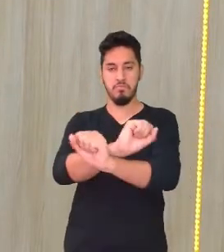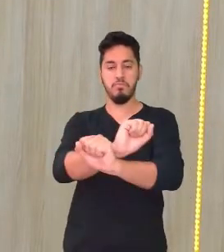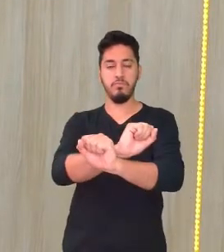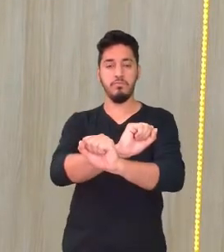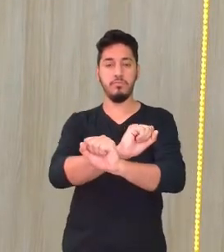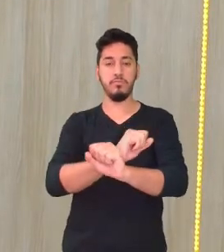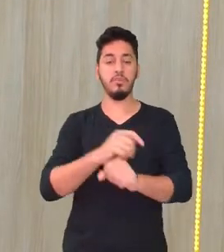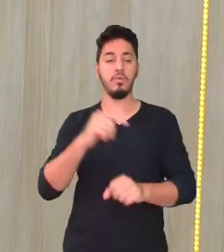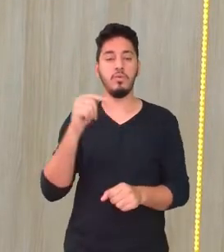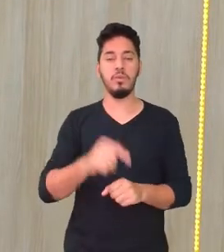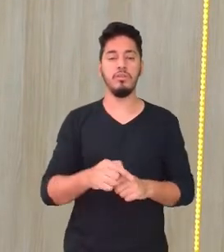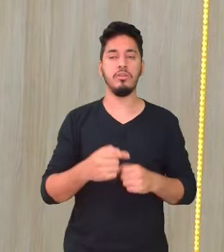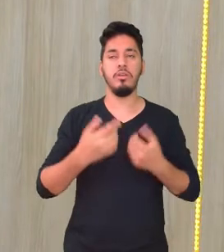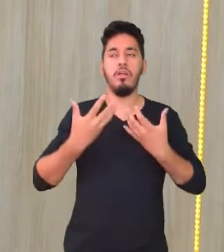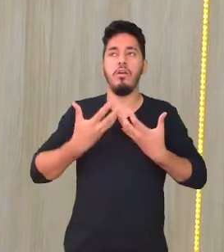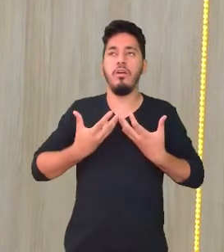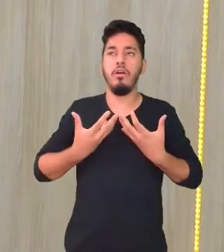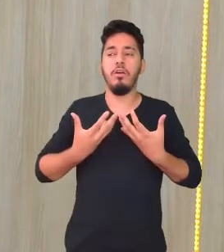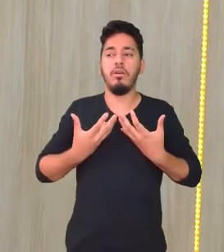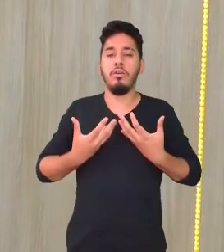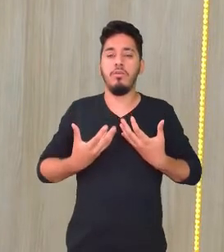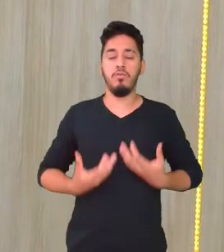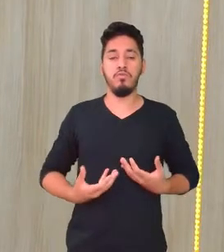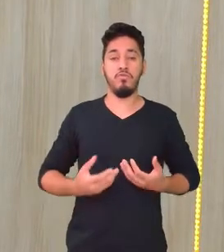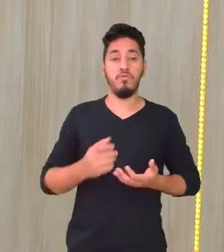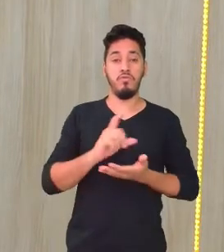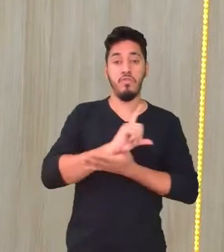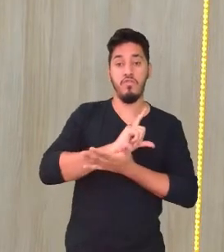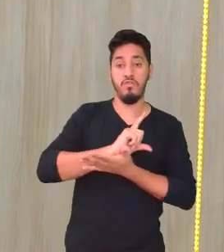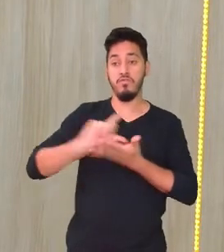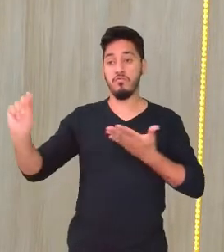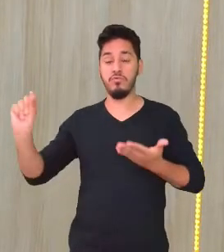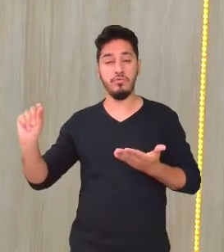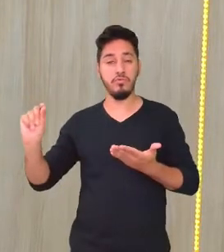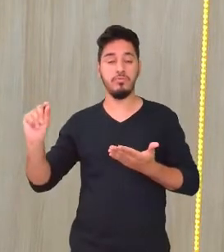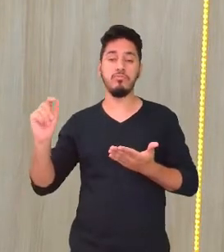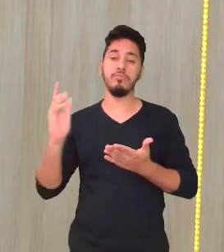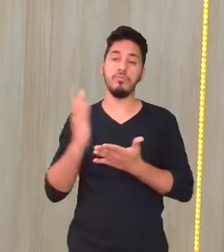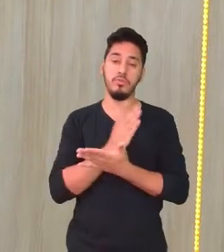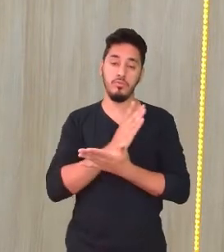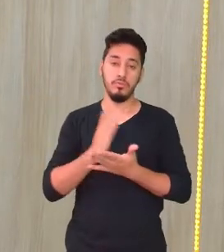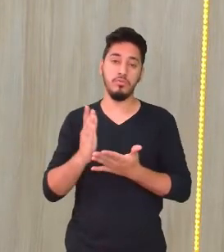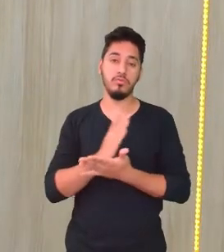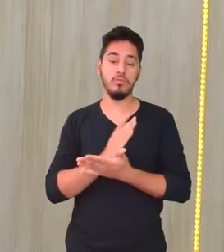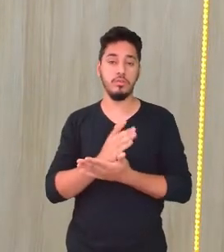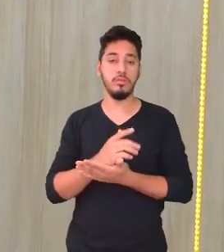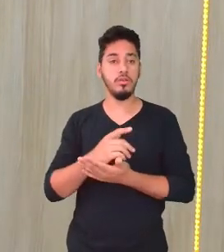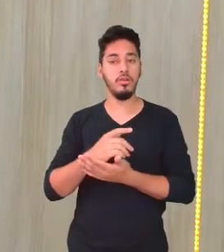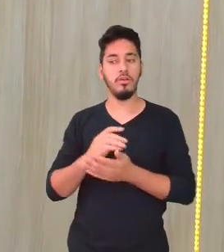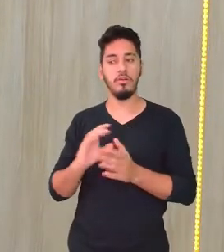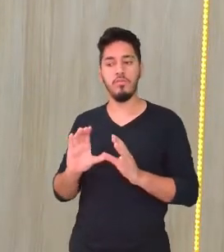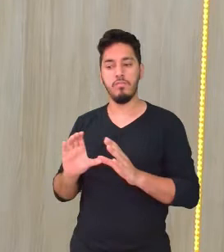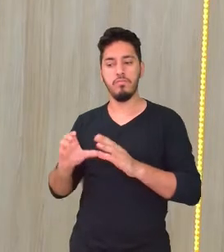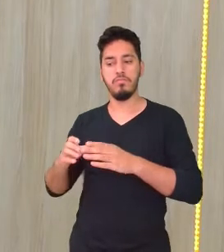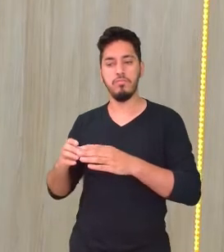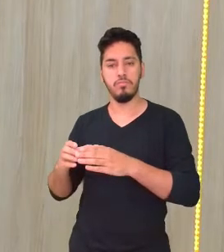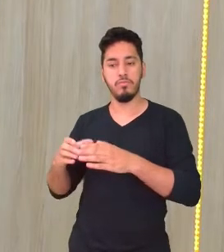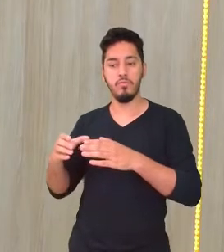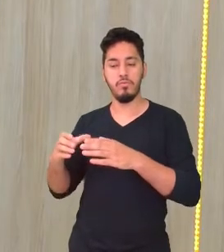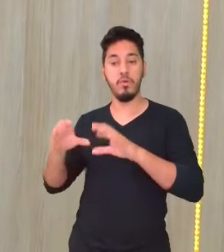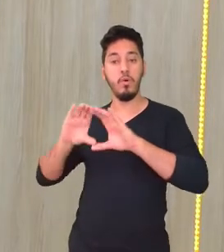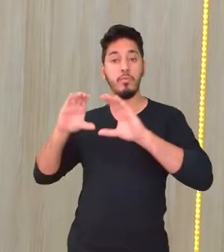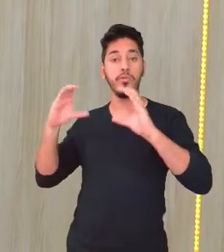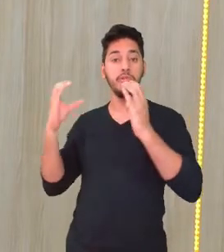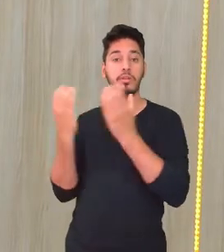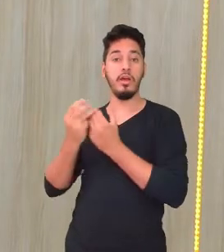quando se cansavam daquela situação, fugiam, e alguns chegaram a formar comunidades de